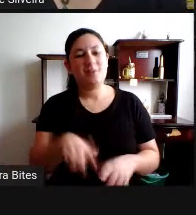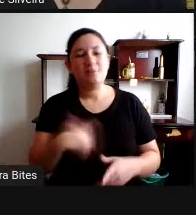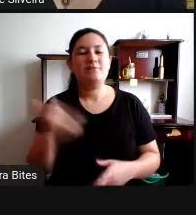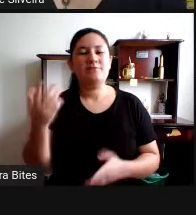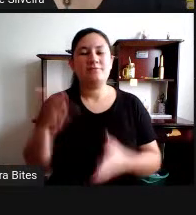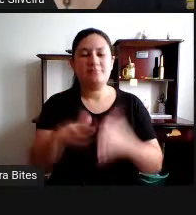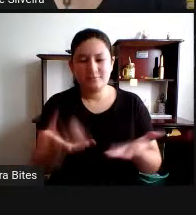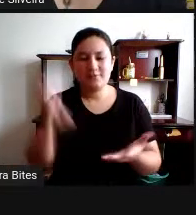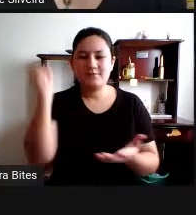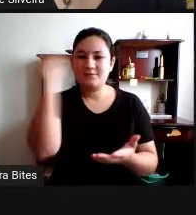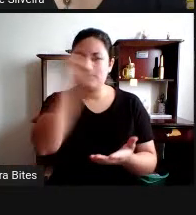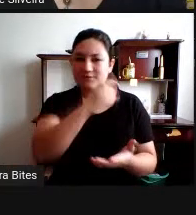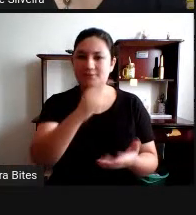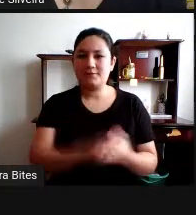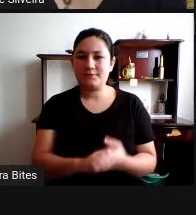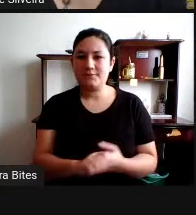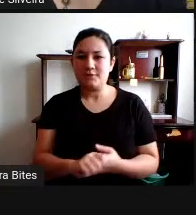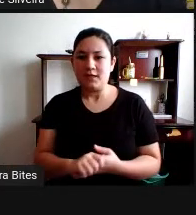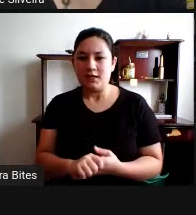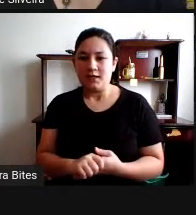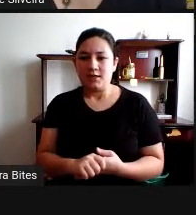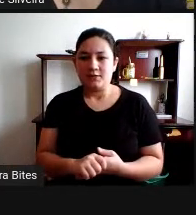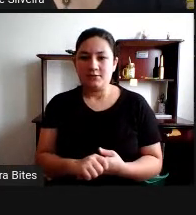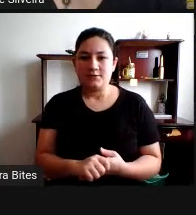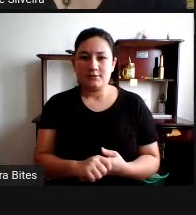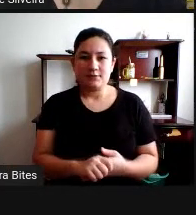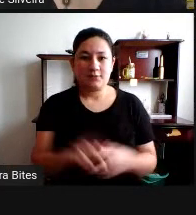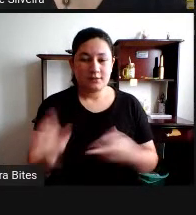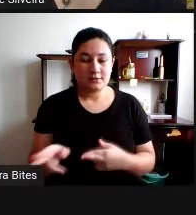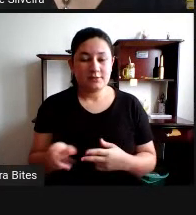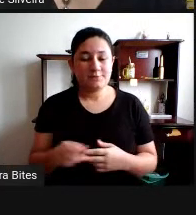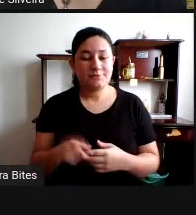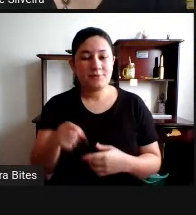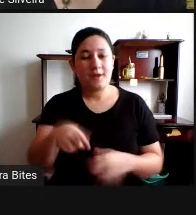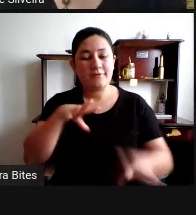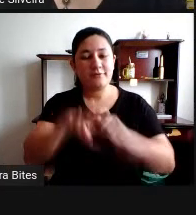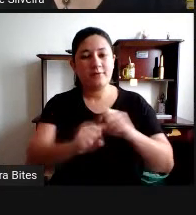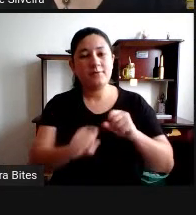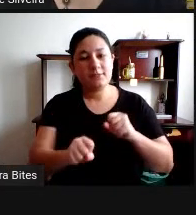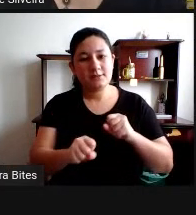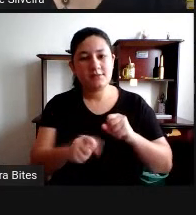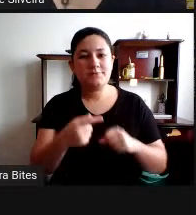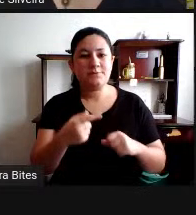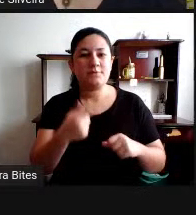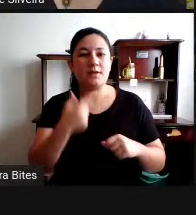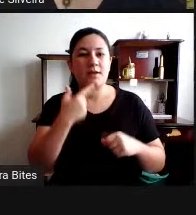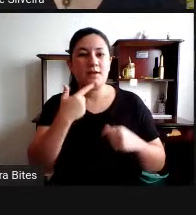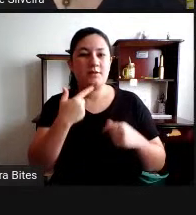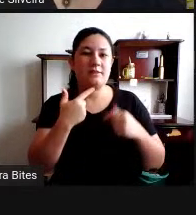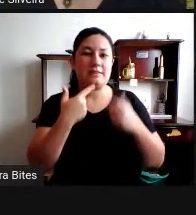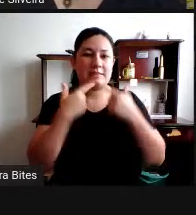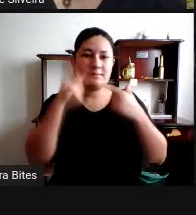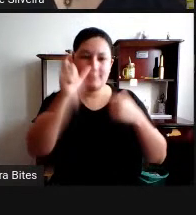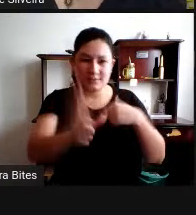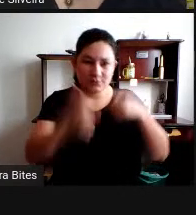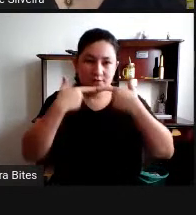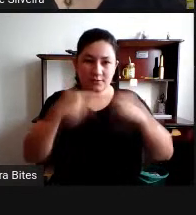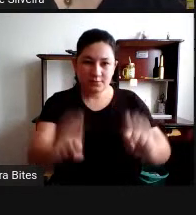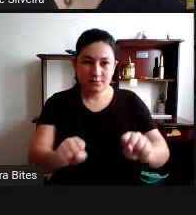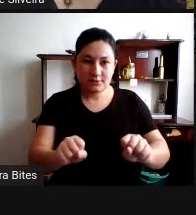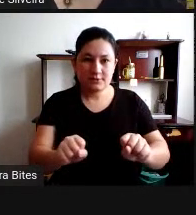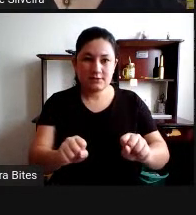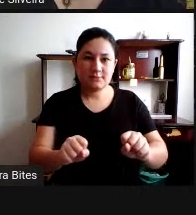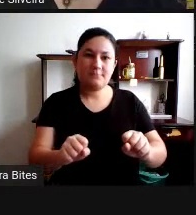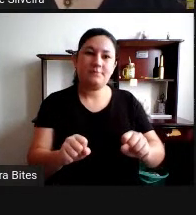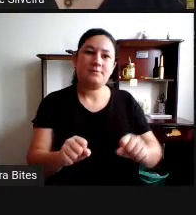Mas dessa forma, a questão sobre a formação do linguista, a gente verifica que pode ser recolhida em mais de uma das